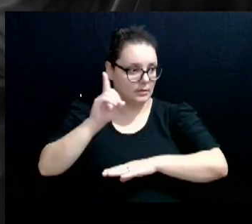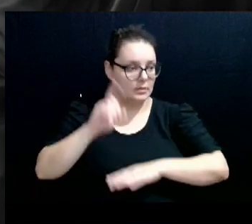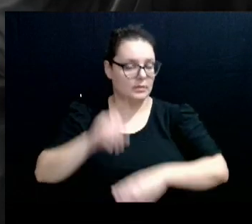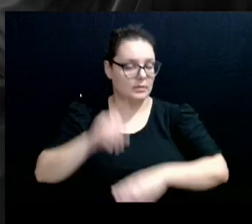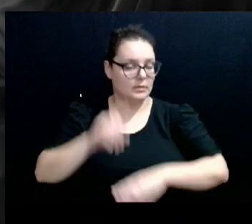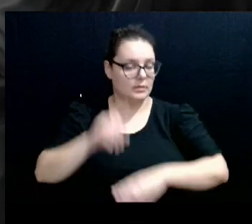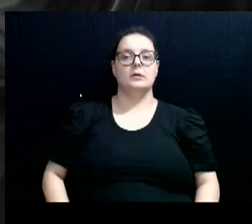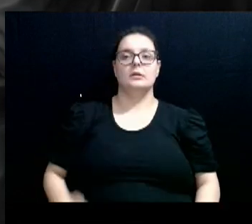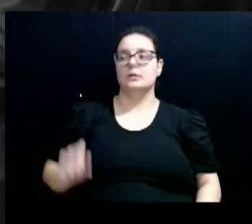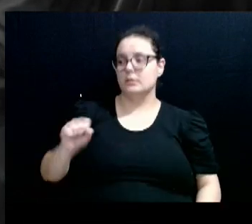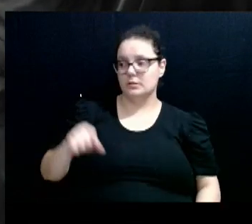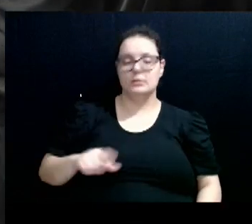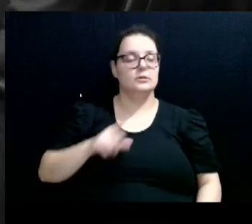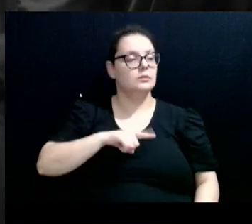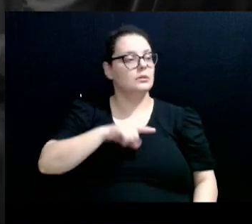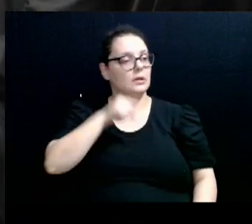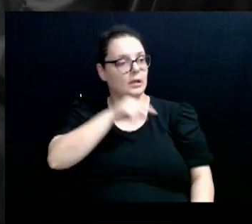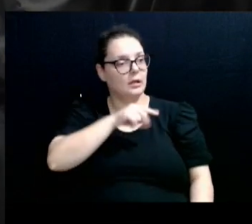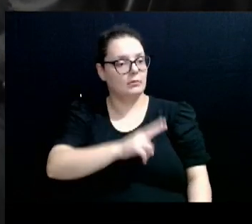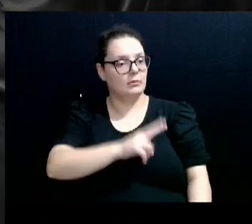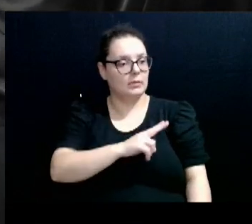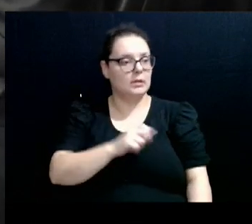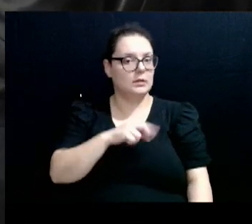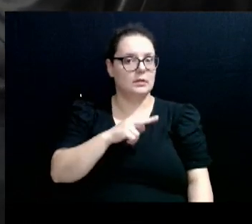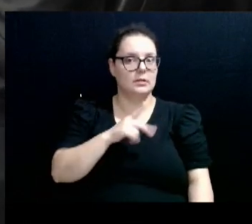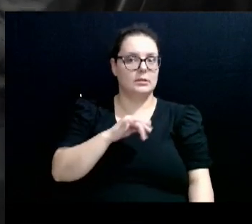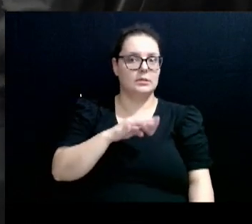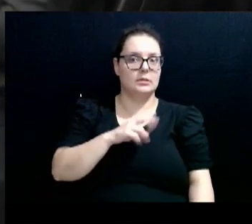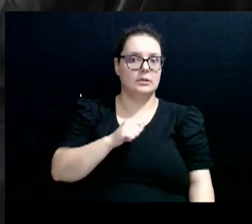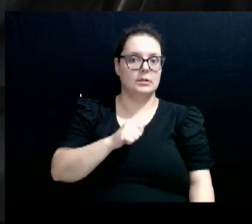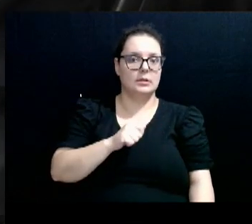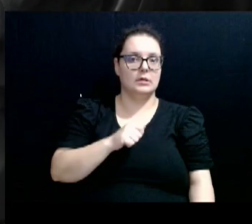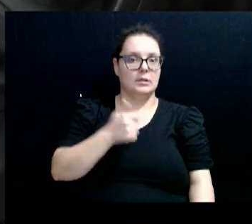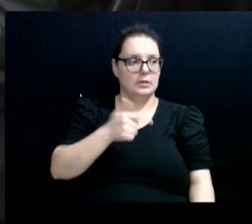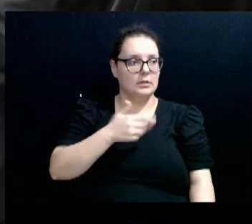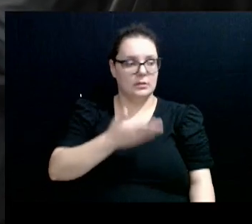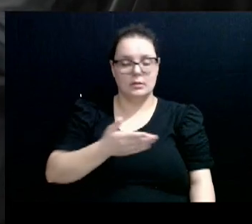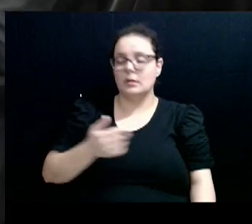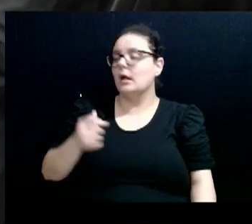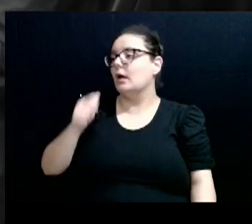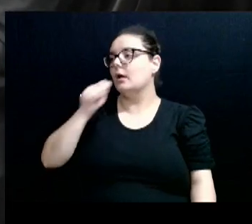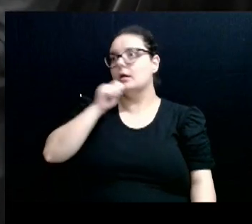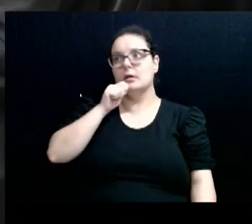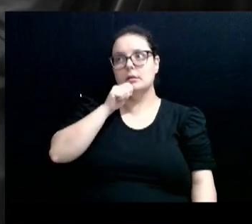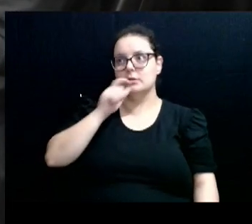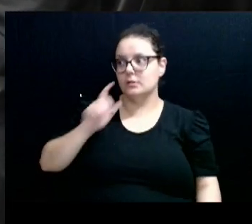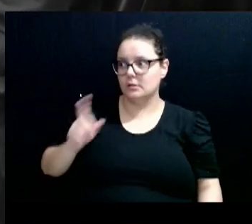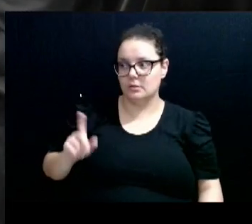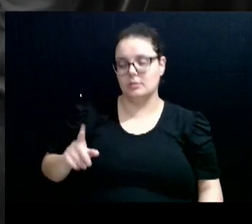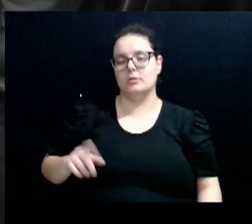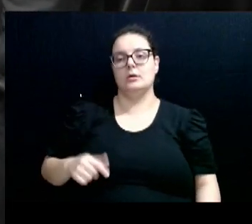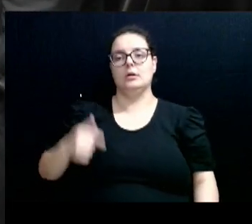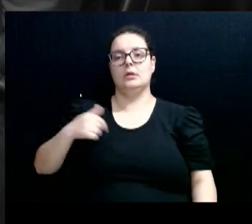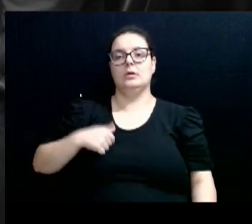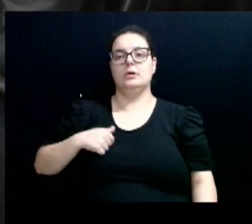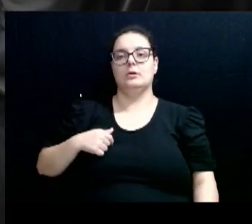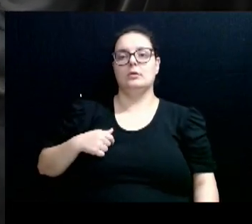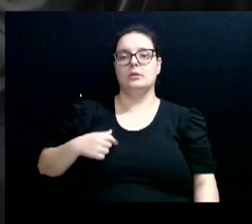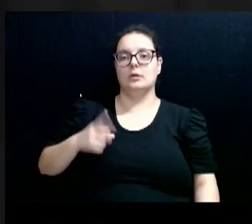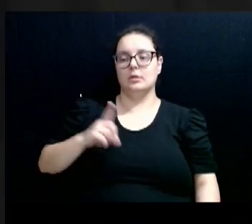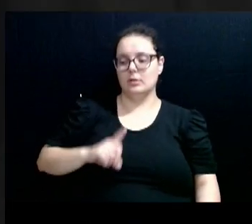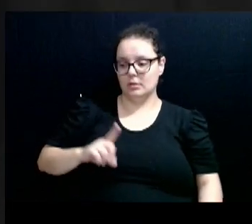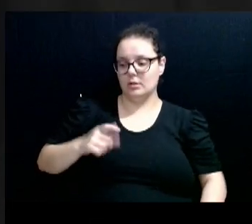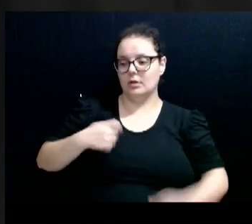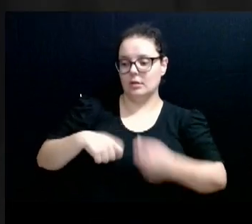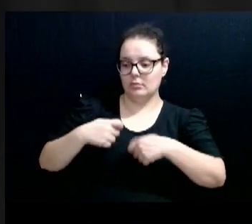Padre Anchieta. Ainda é naquela igreja? Não, eu não estou mais lá. Agora eu estou como supervisor aqui do Jardim Nova Europa. Jardim Nova Europa. Eu estou no Jardim